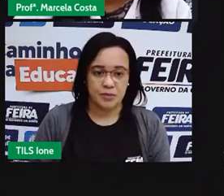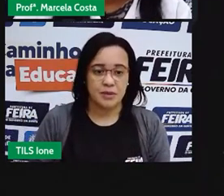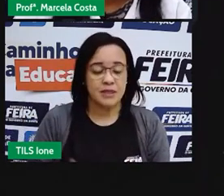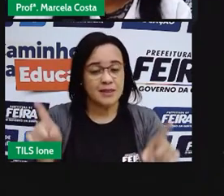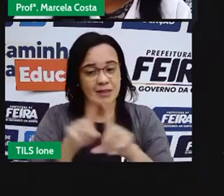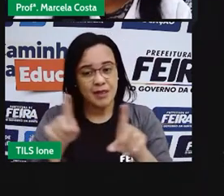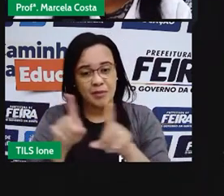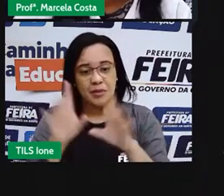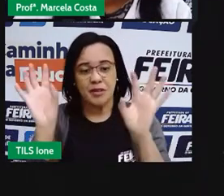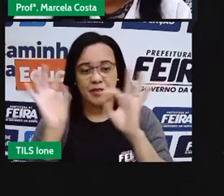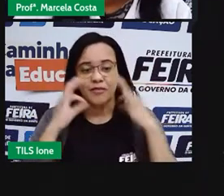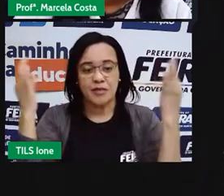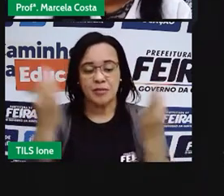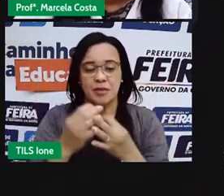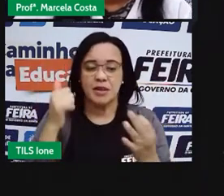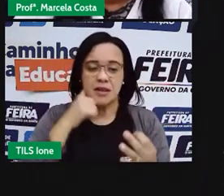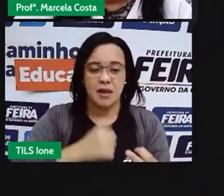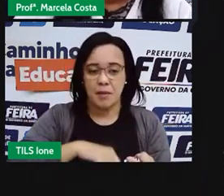e responsáveis.